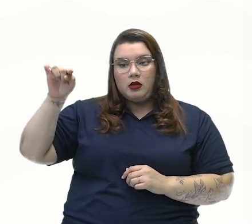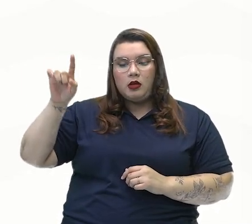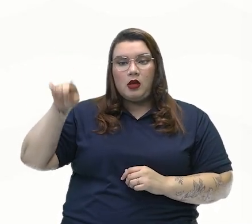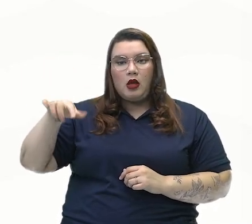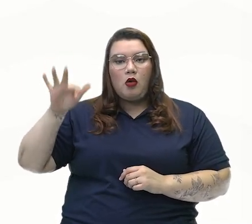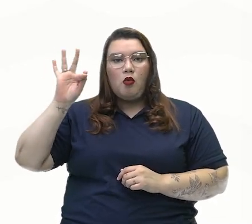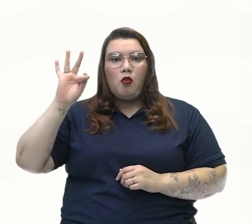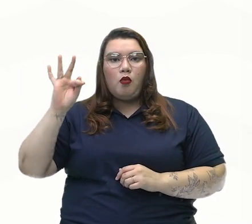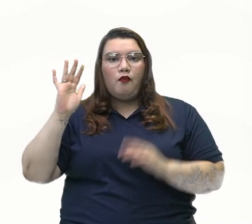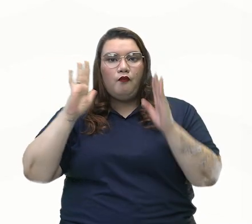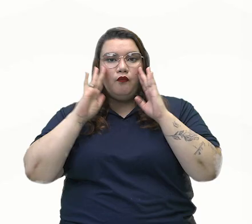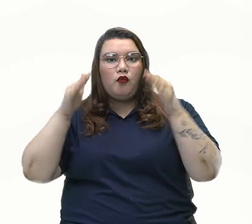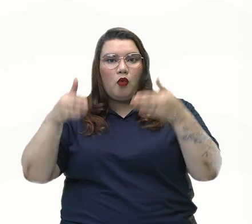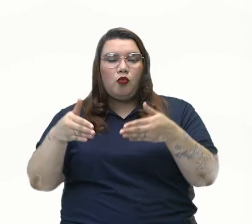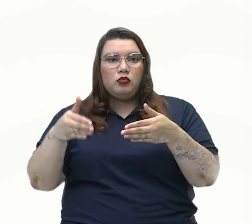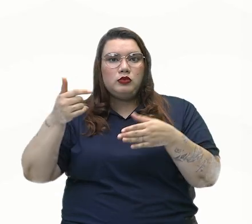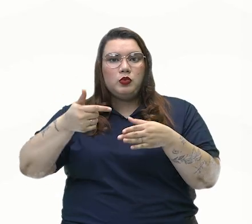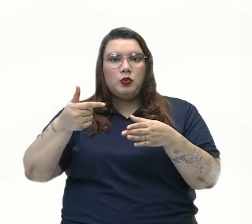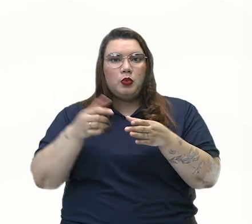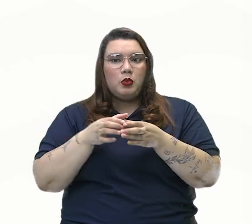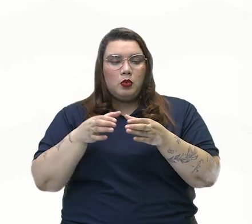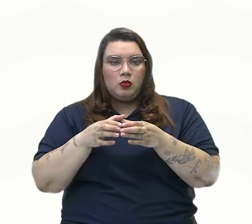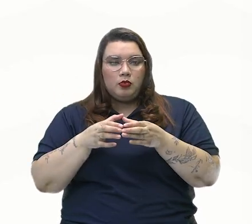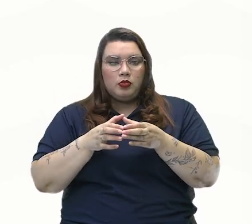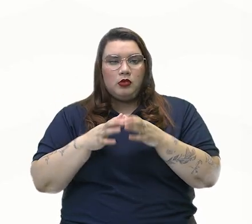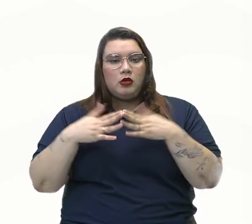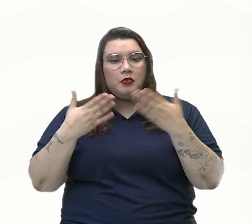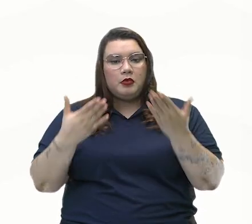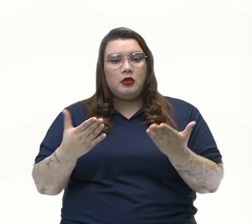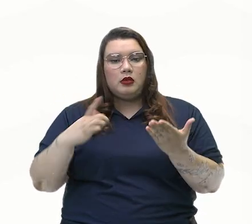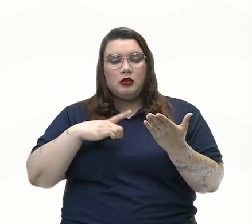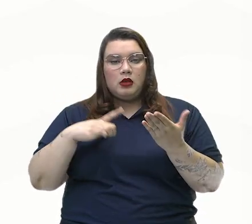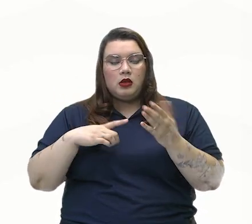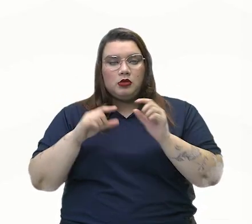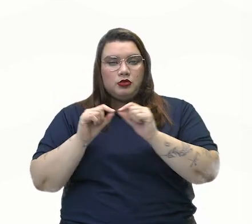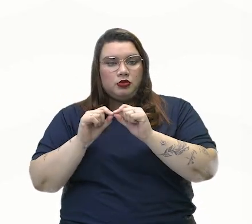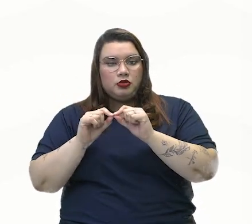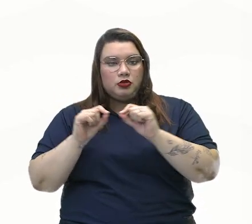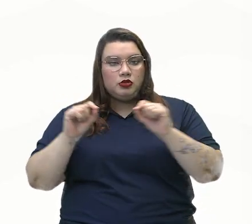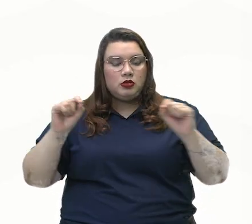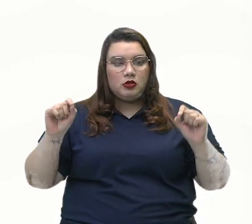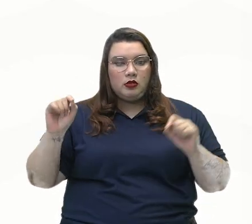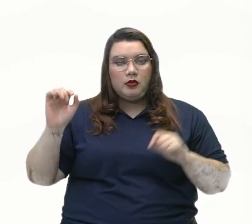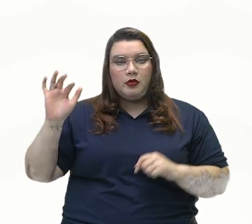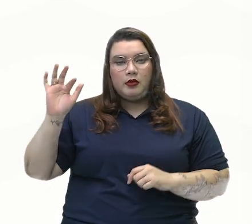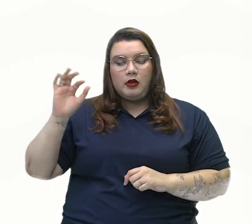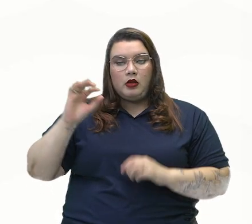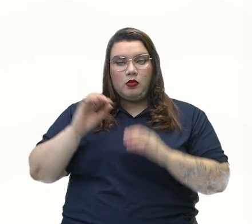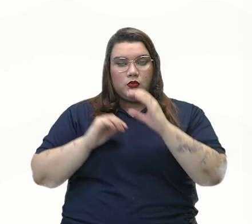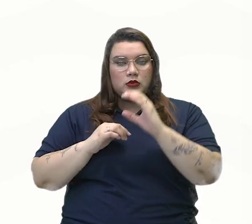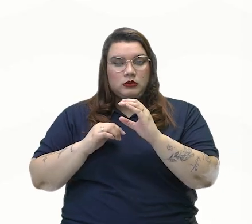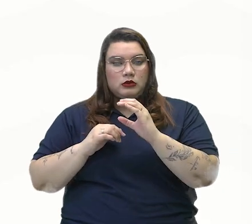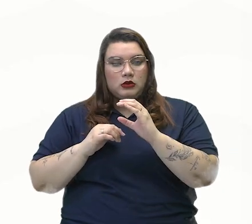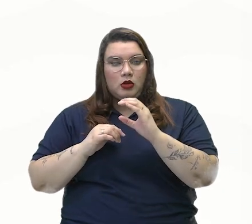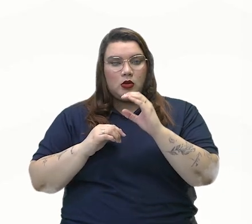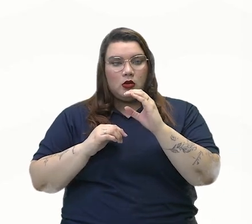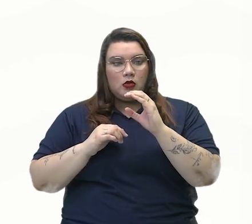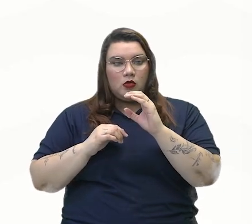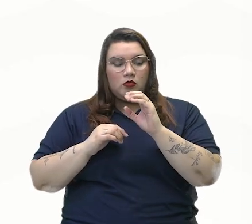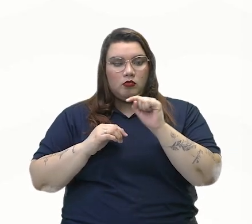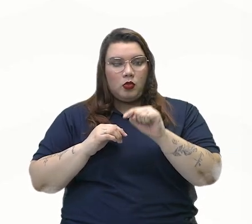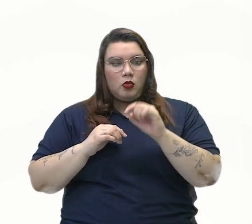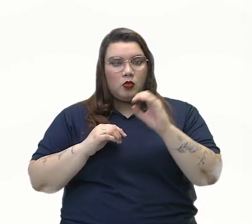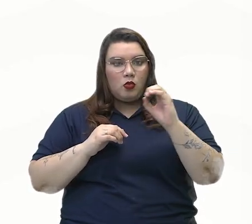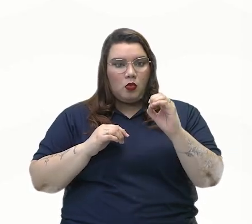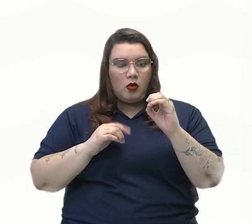como um foco secundário. E a gente tem aqui, ó, essa distância entre o centro da lente aqui, que